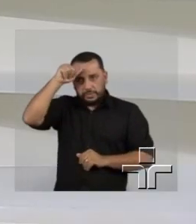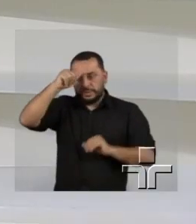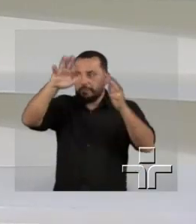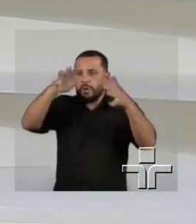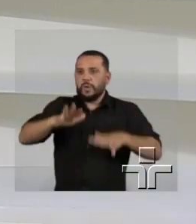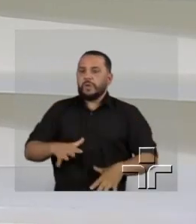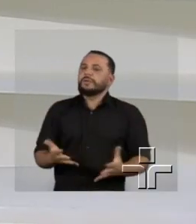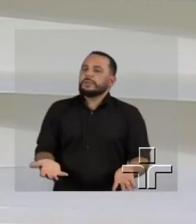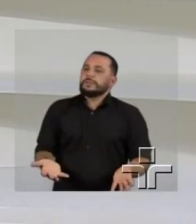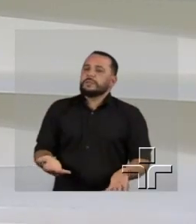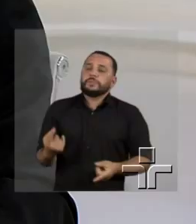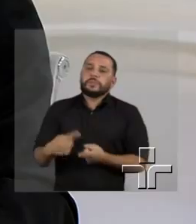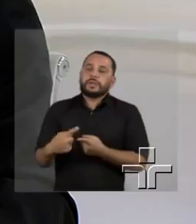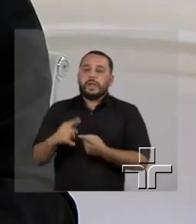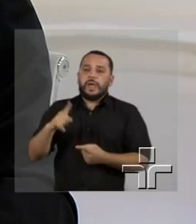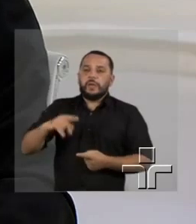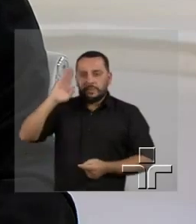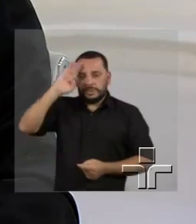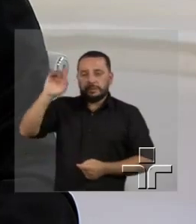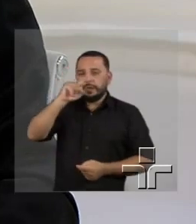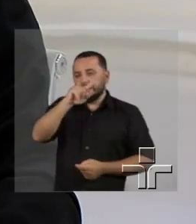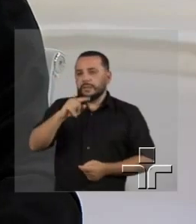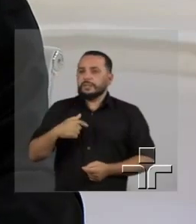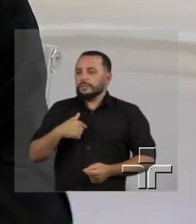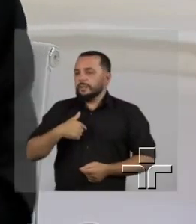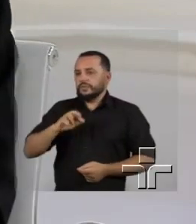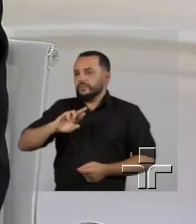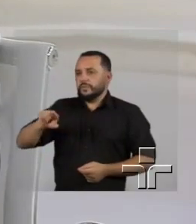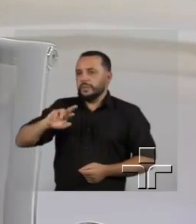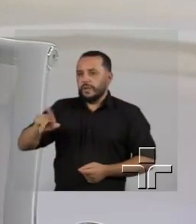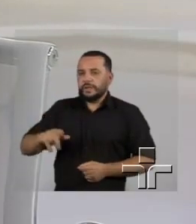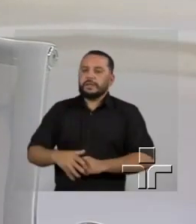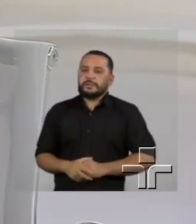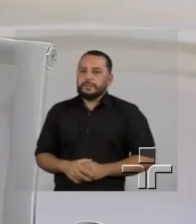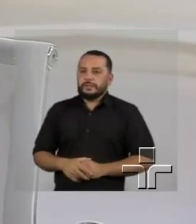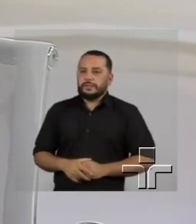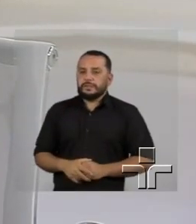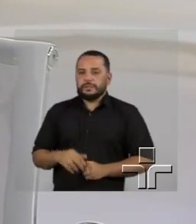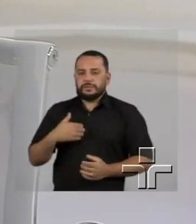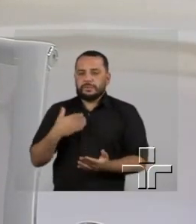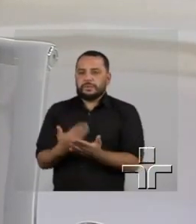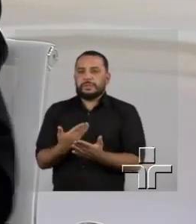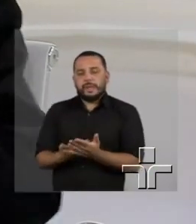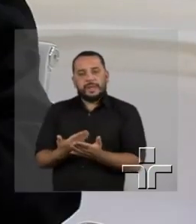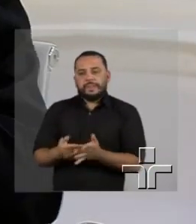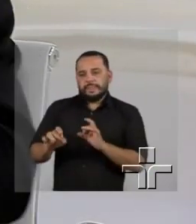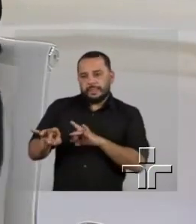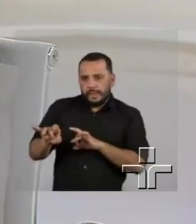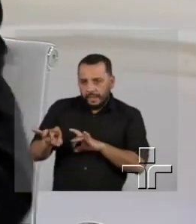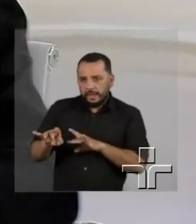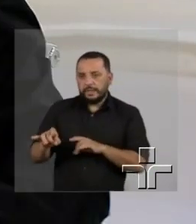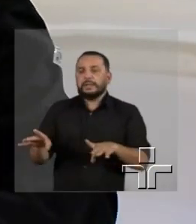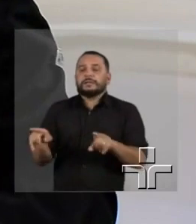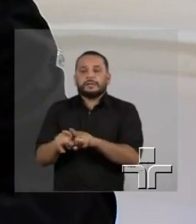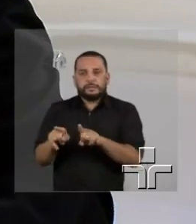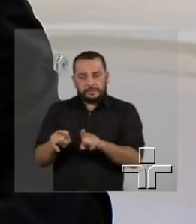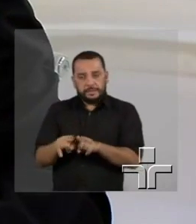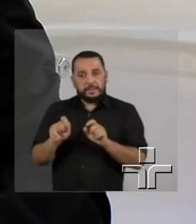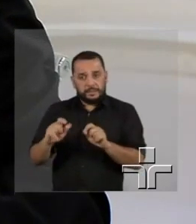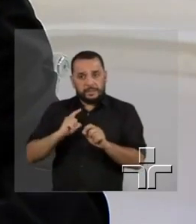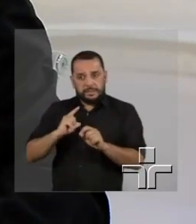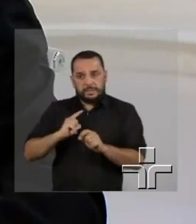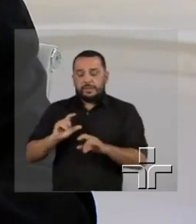um vetor, né, desse poder brando, que era uma certa isenção, respeito à soberania dos outros